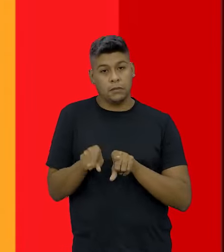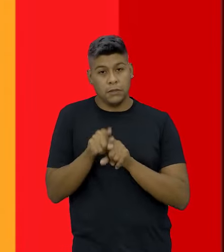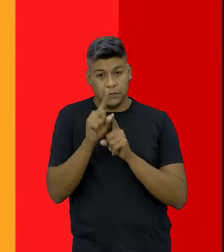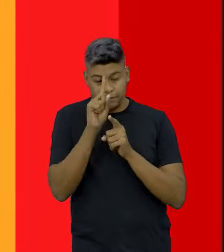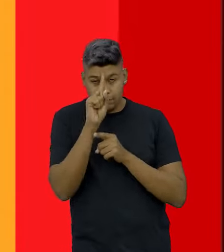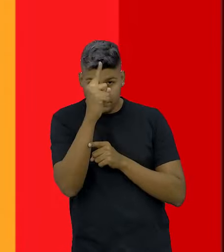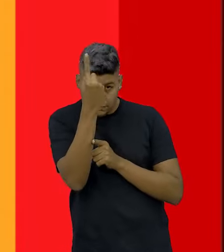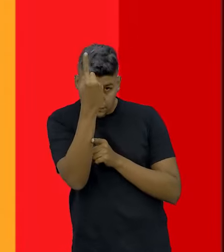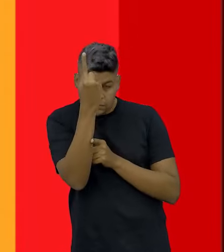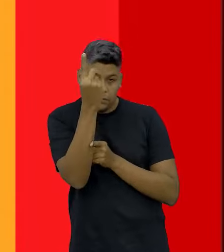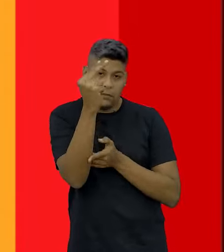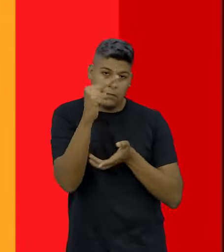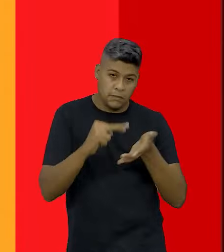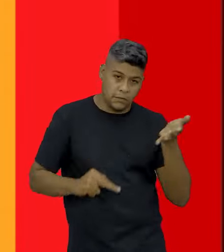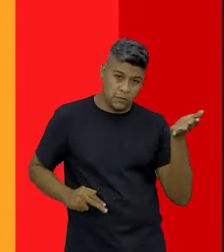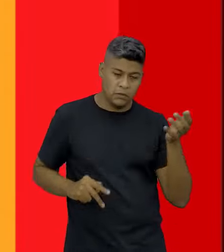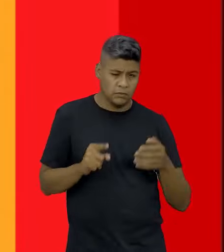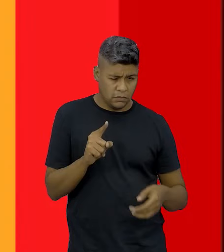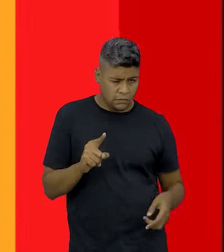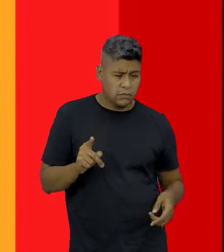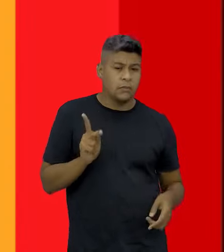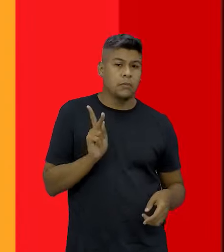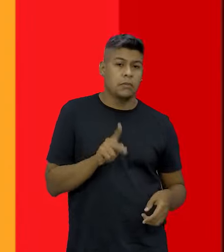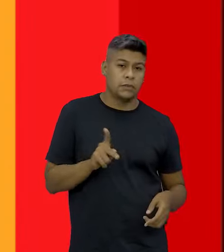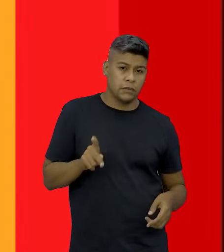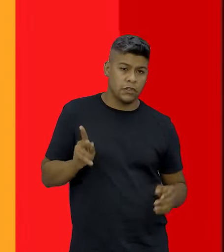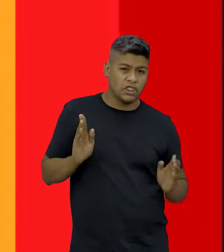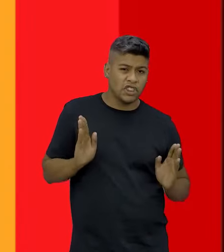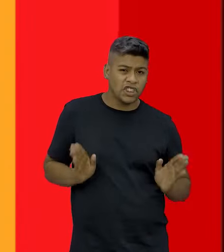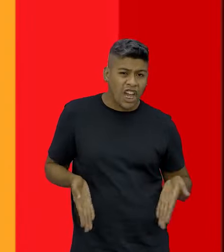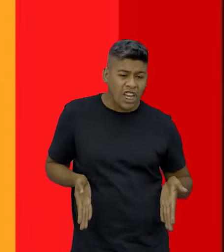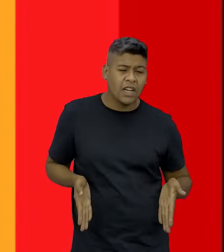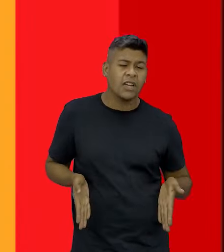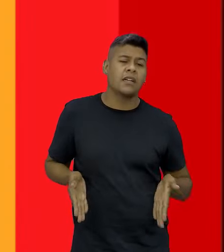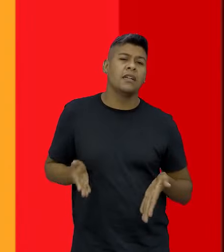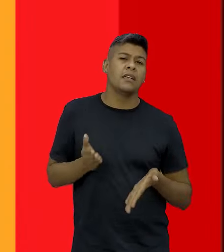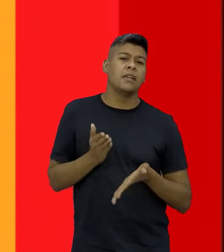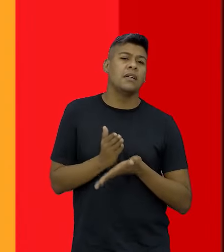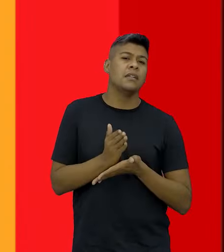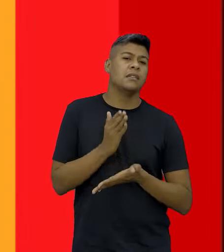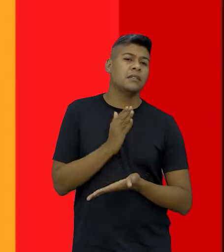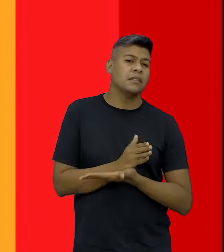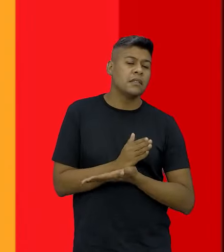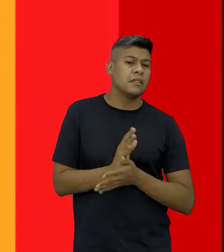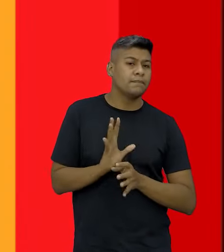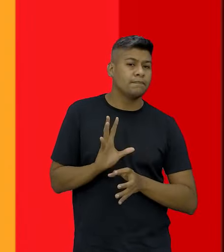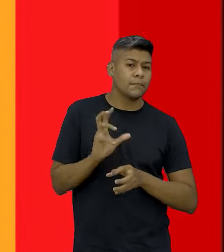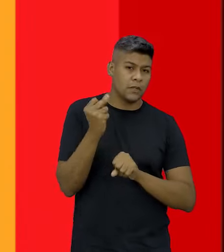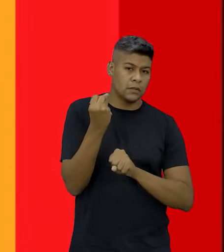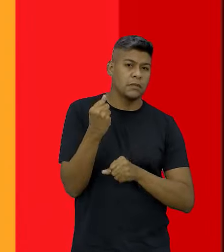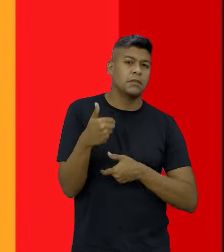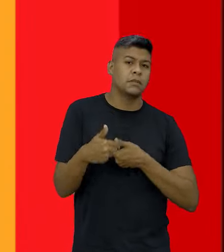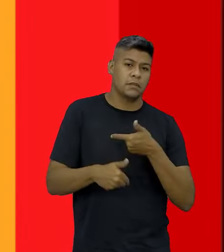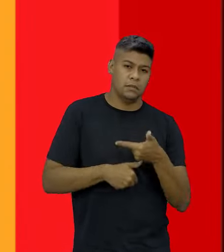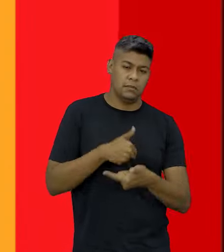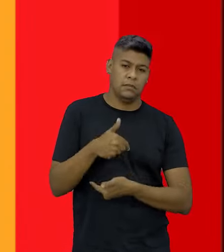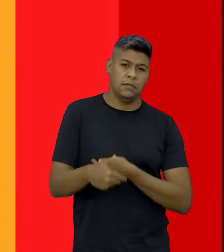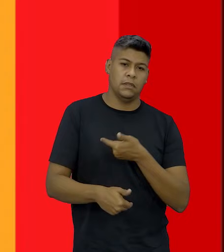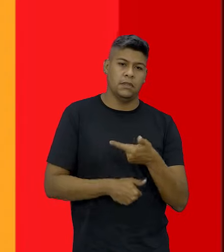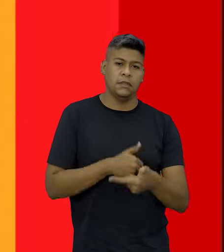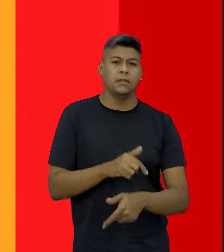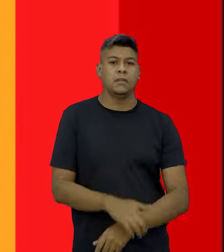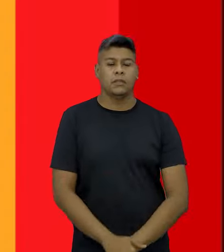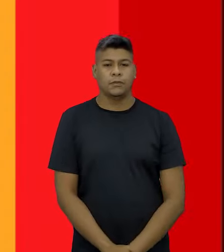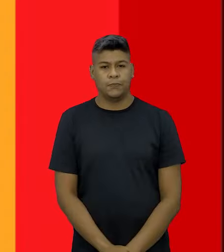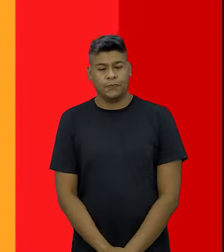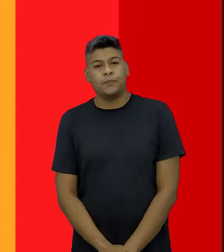estratégias de leitura. Vocês, professores, já devem ter antecipado a potência desse trabalho,